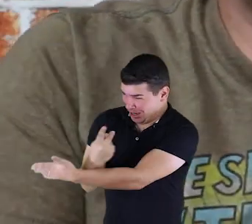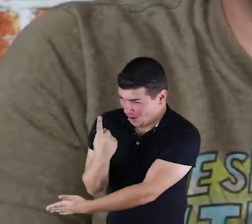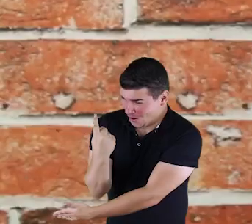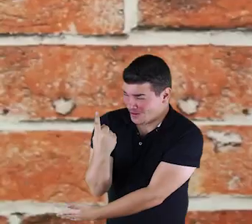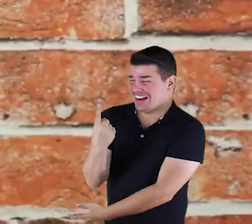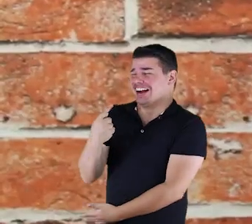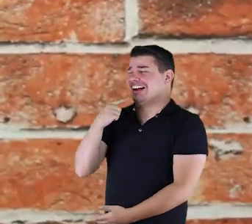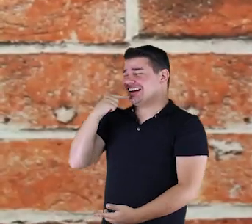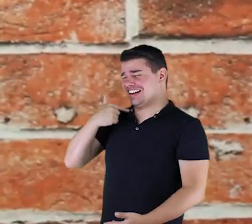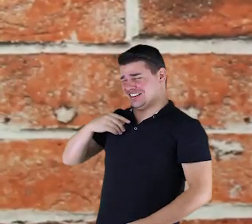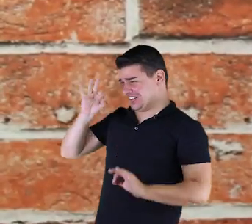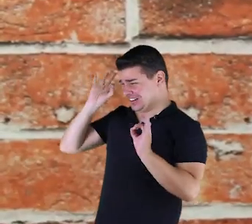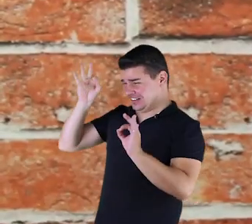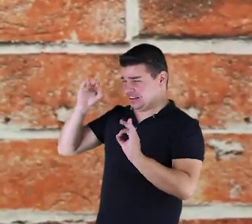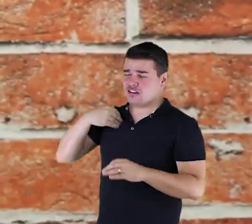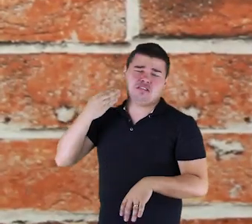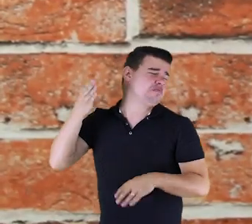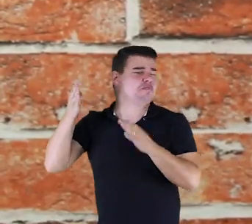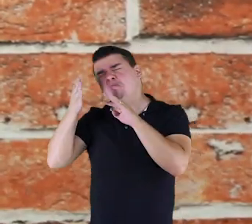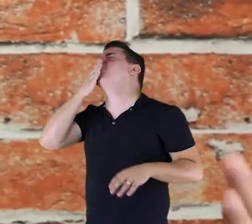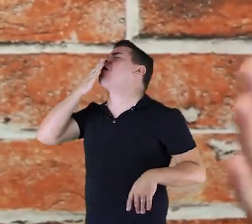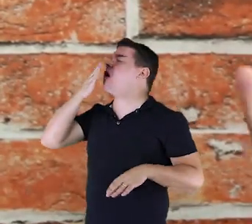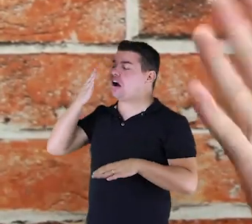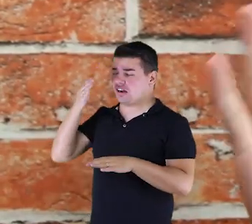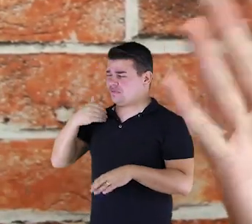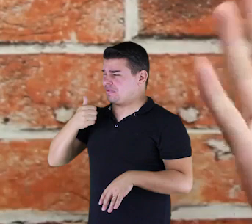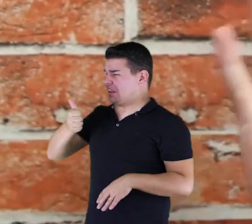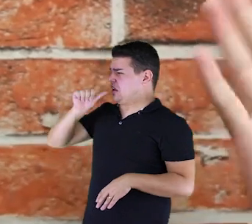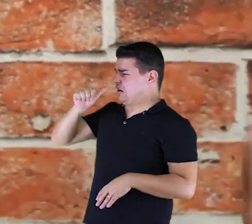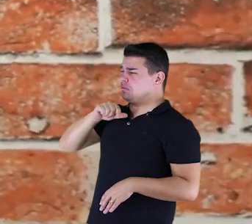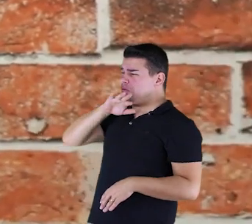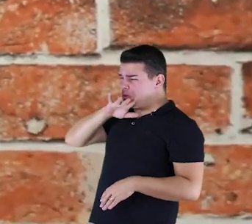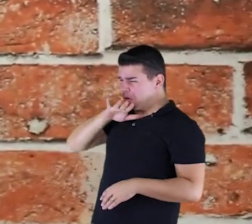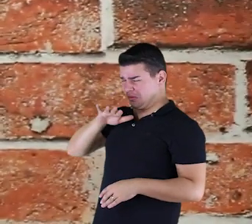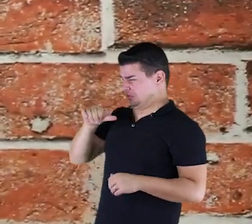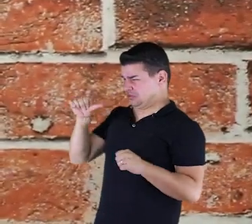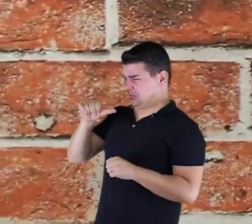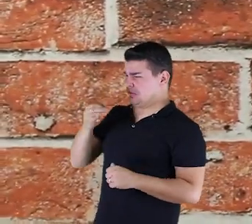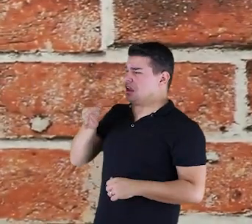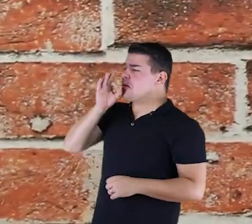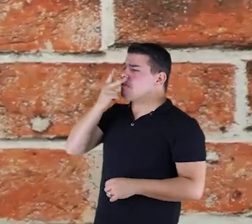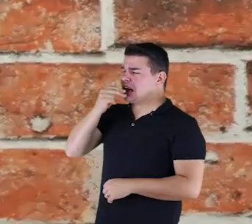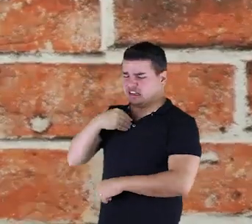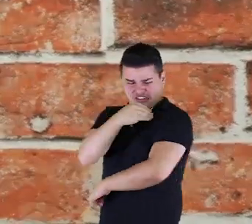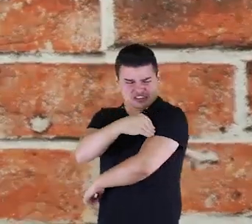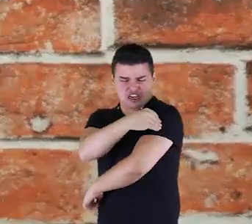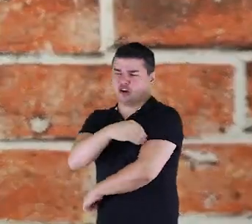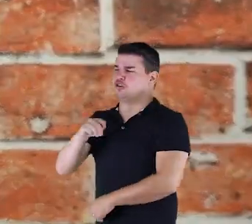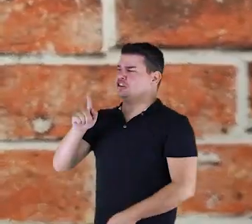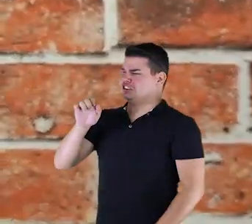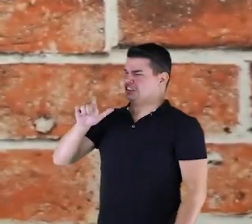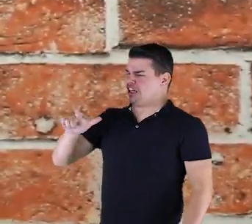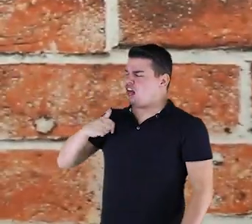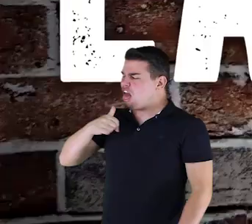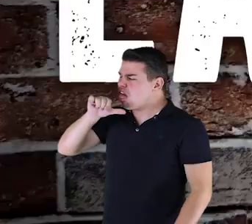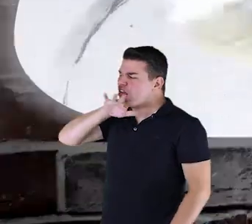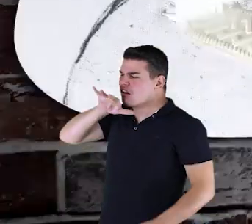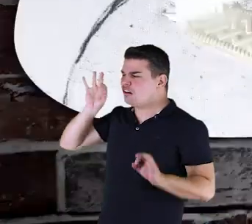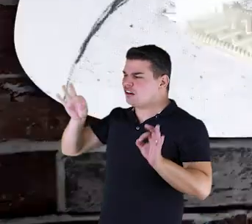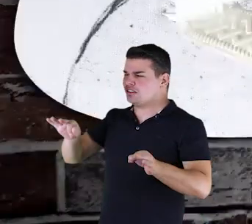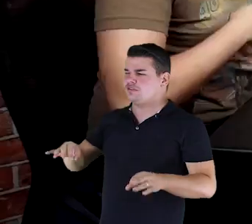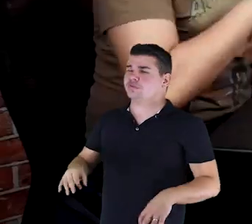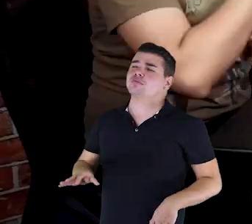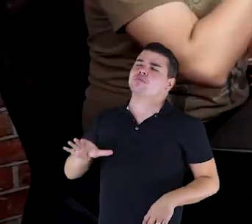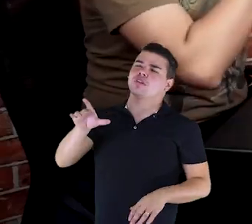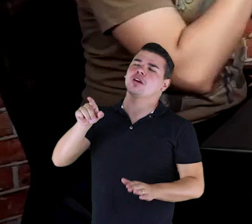Cauê retira os óculos de grau. Nossa, isso aqui era pra ser bom, hein? Era pra ser boa essa tequila. Parece que eu tô tomando o álcool gel, vai se fuder. Volta a colocar os